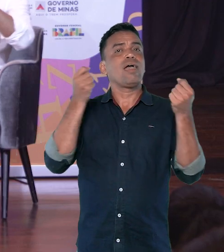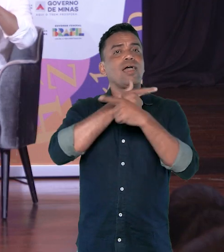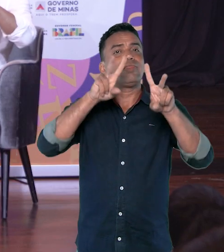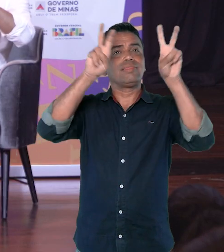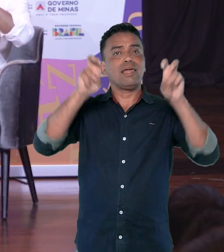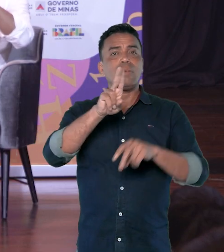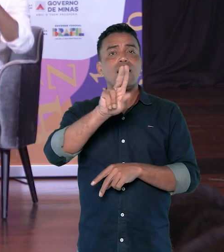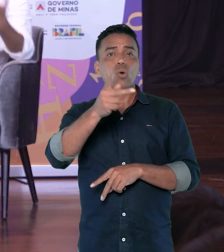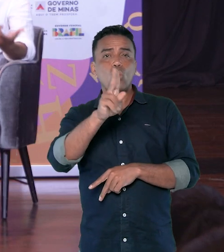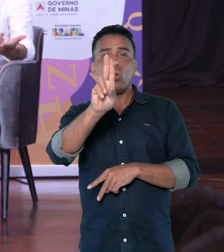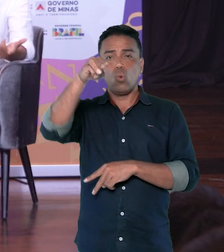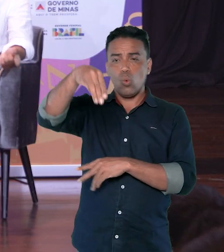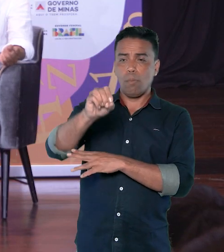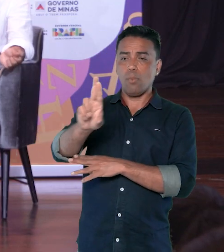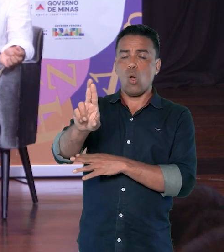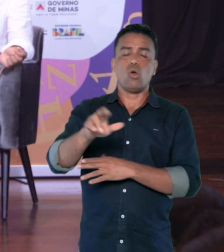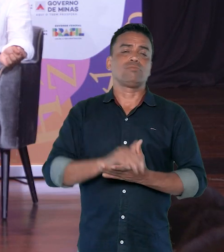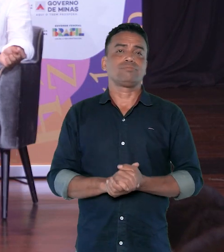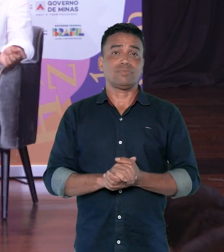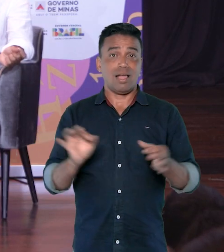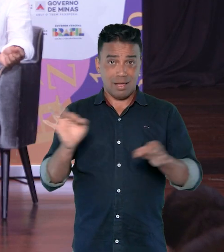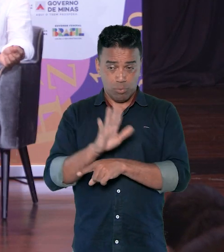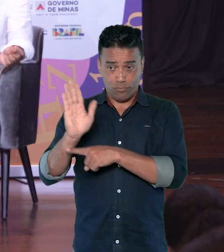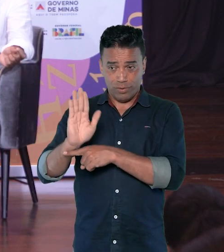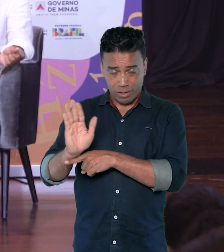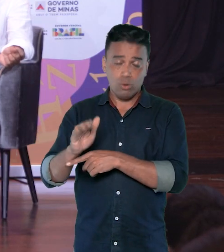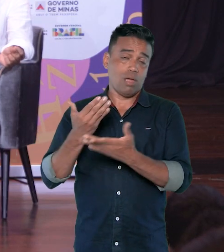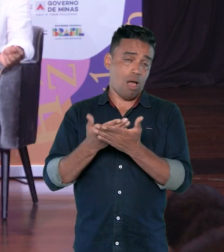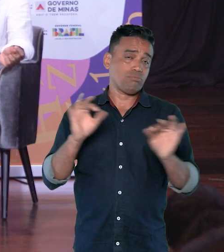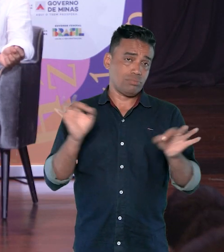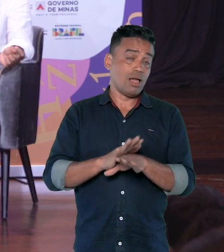E eu fui chamado na direção